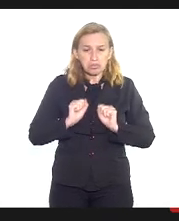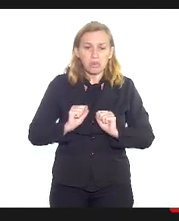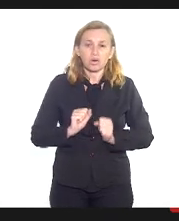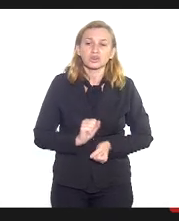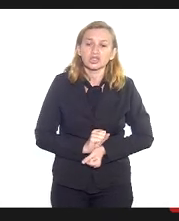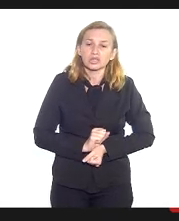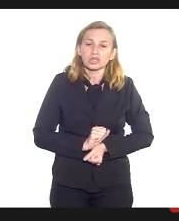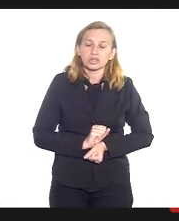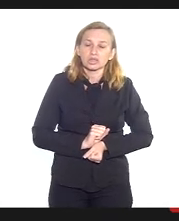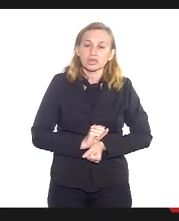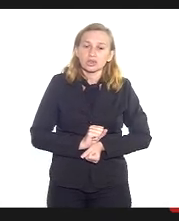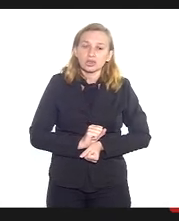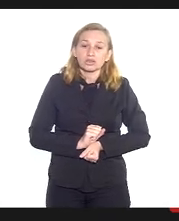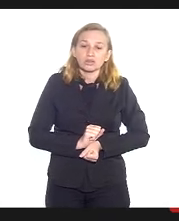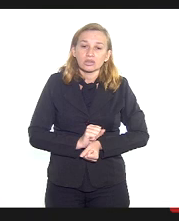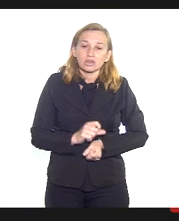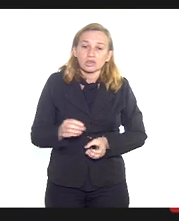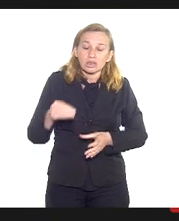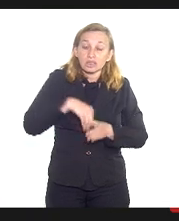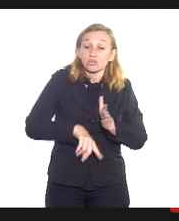em uma lei